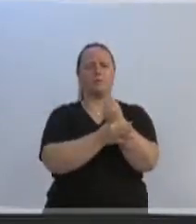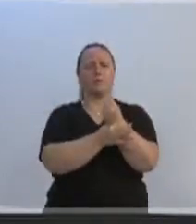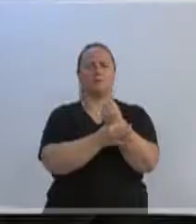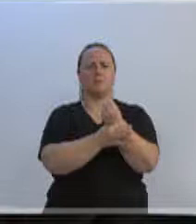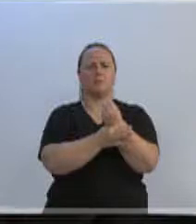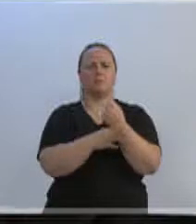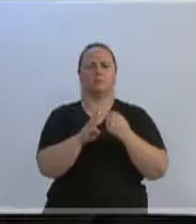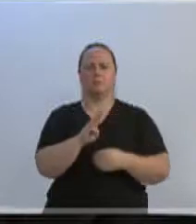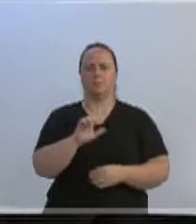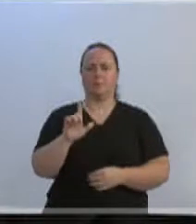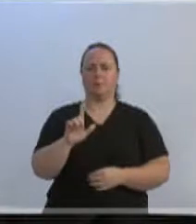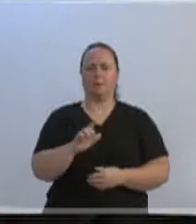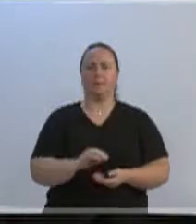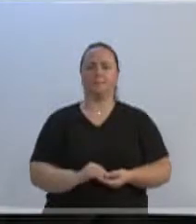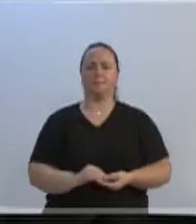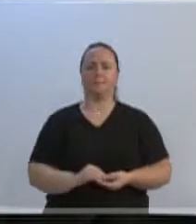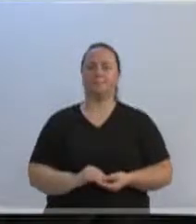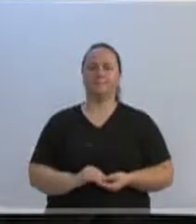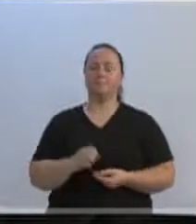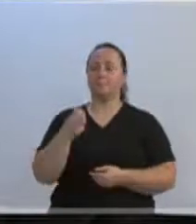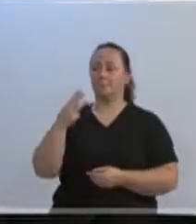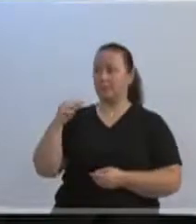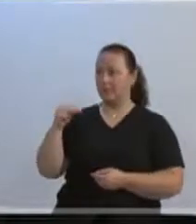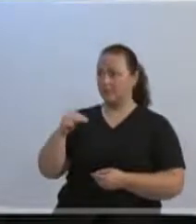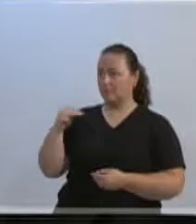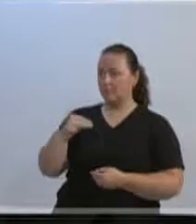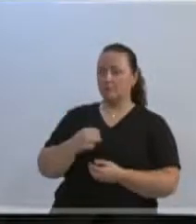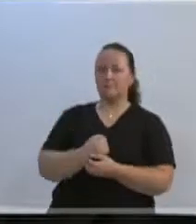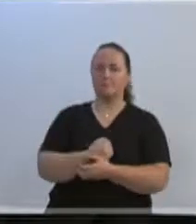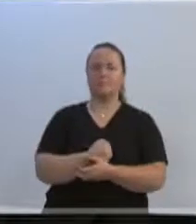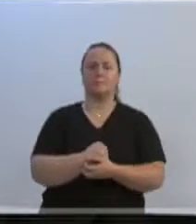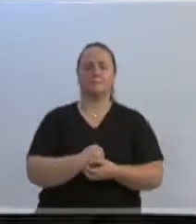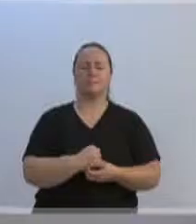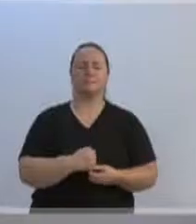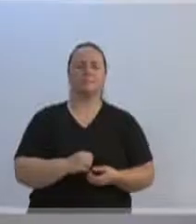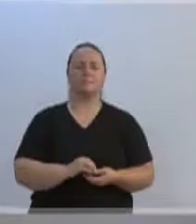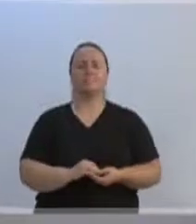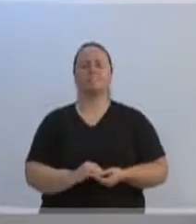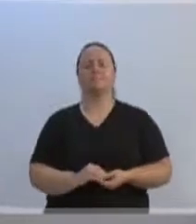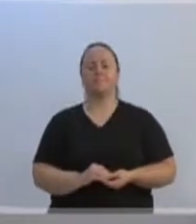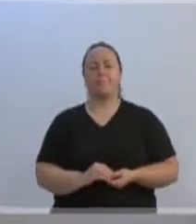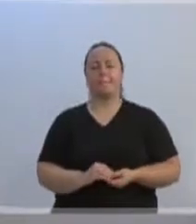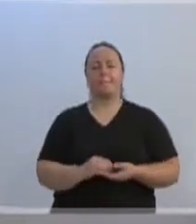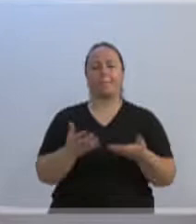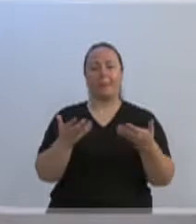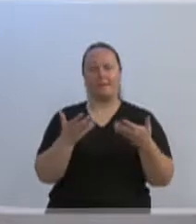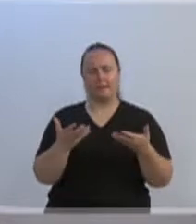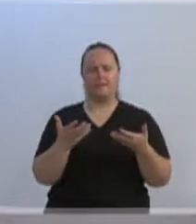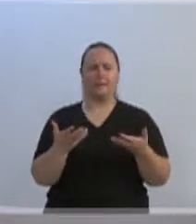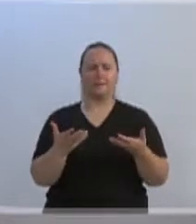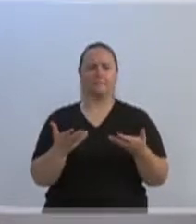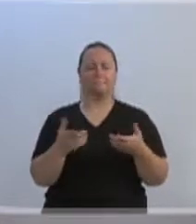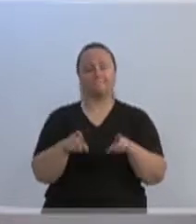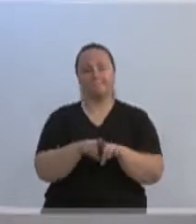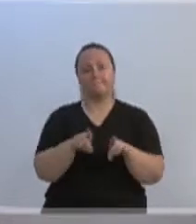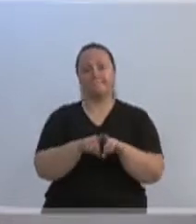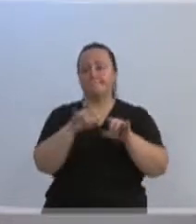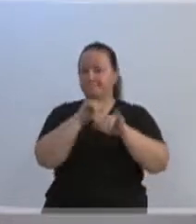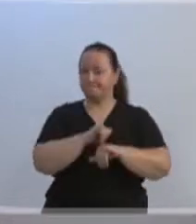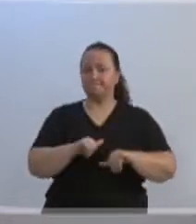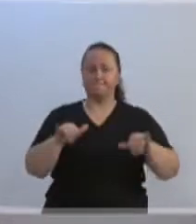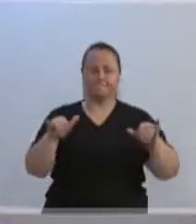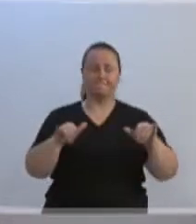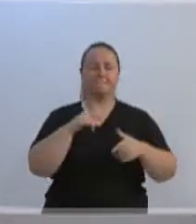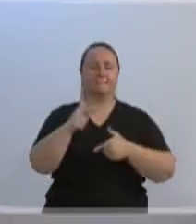é preciso pelo menos três minutos aos três minutos seu presidente e que gostaria quito com se também citar o